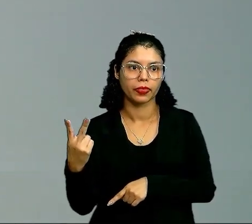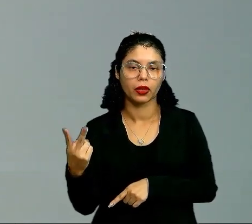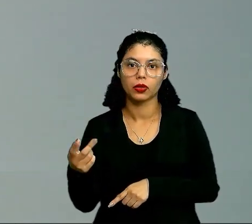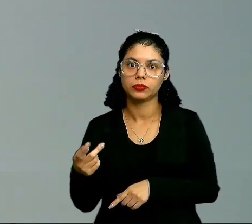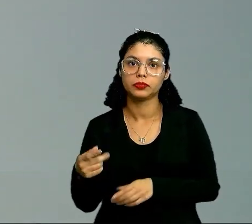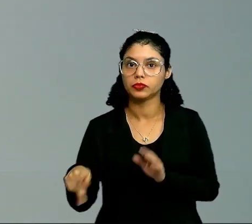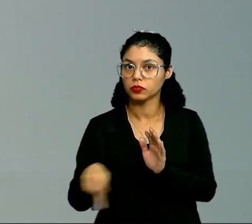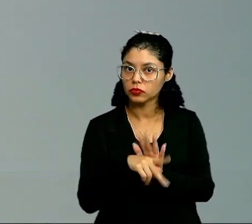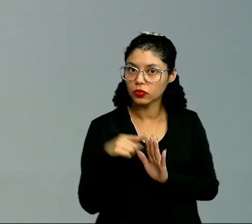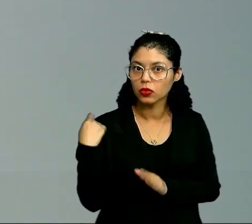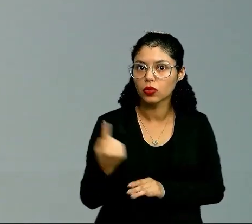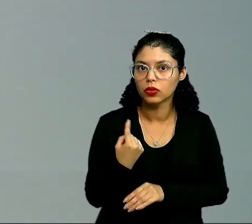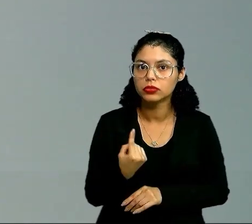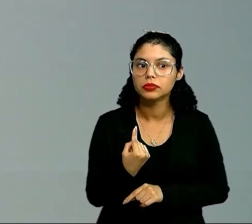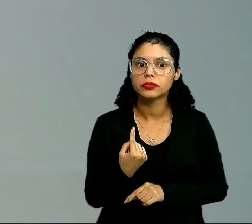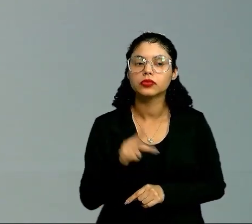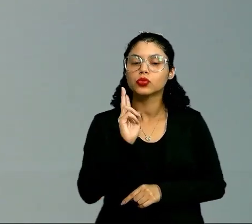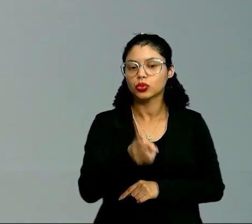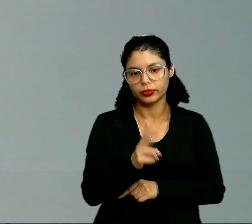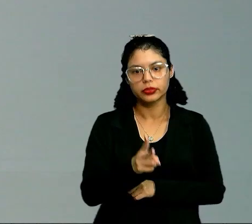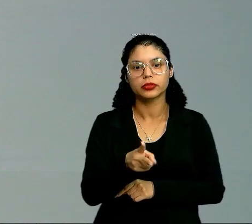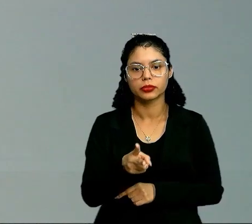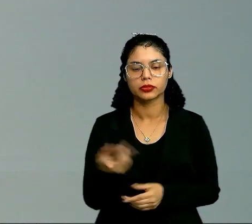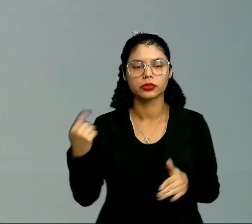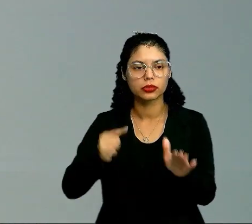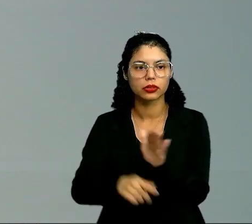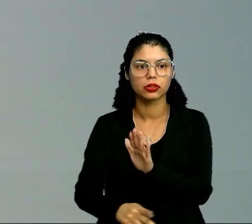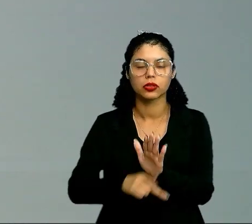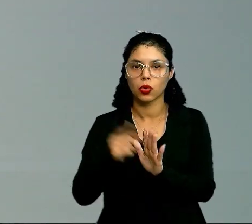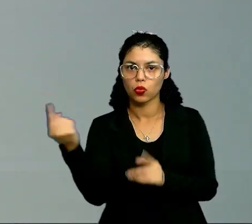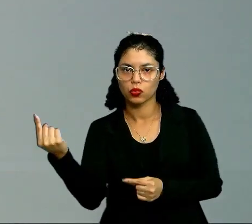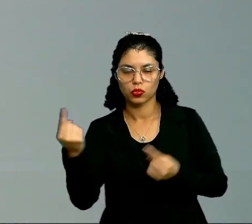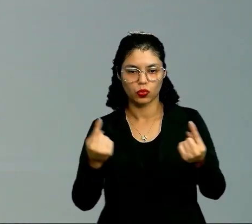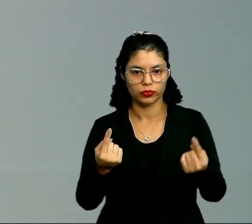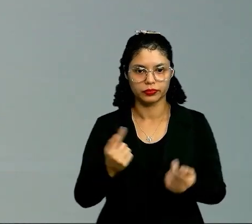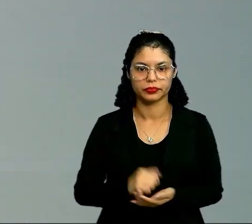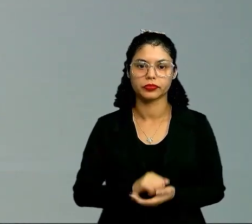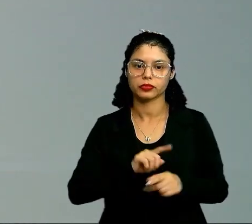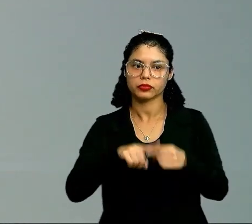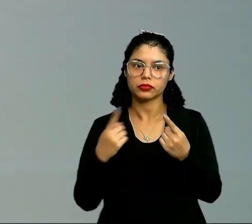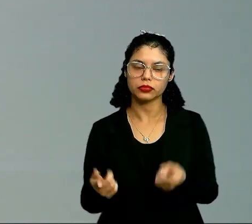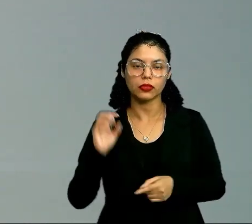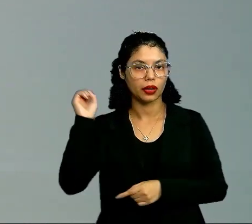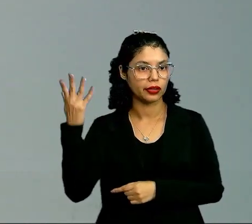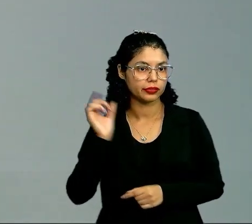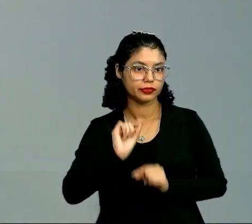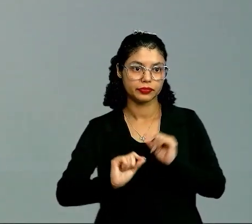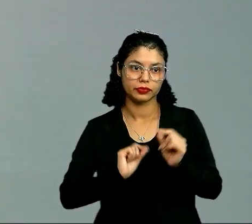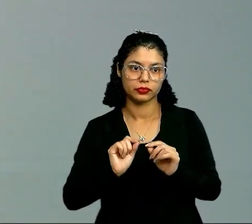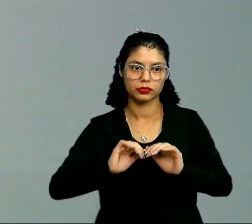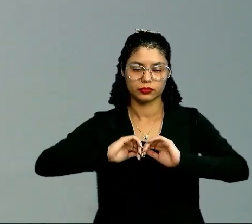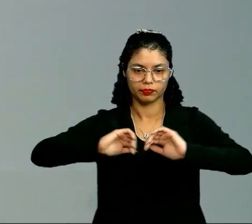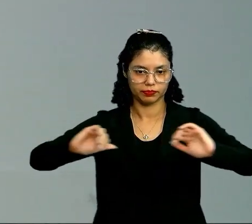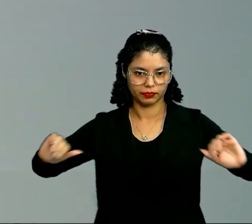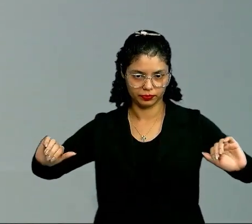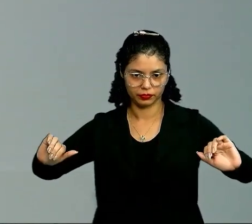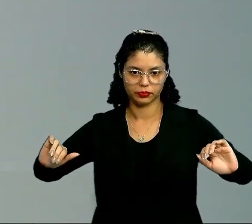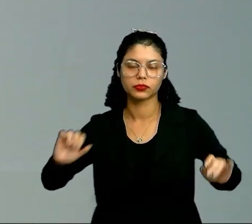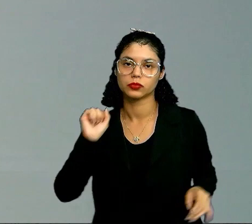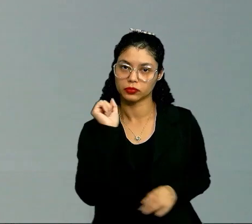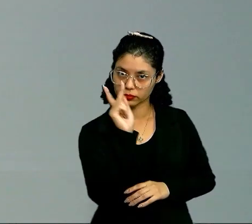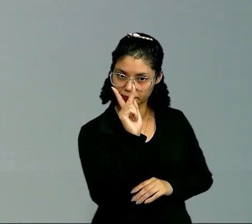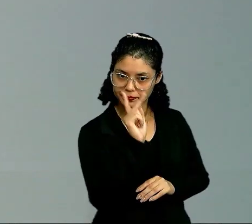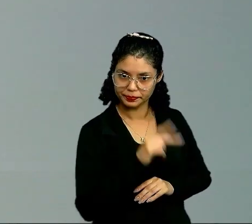por si só, eles são os mesmos, dentro um do outro. Porém, naquele caso ali, eles vão estar